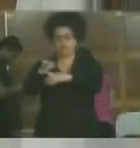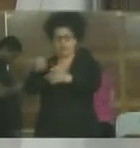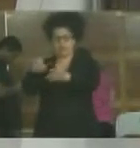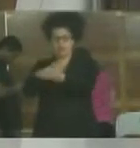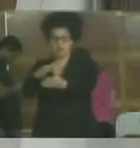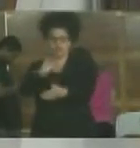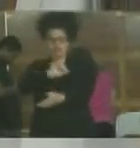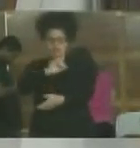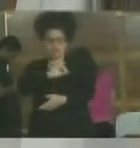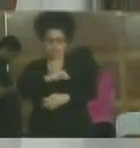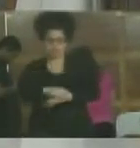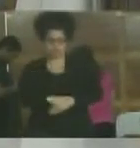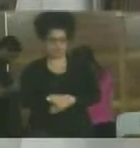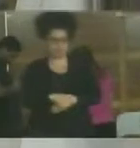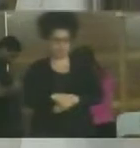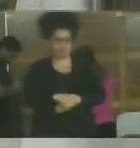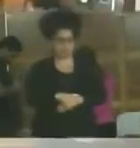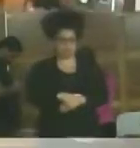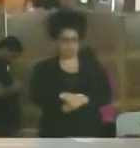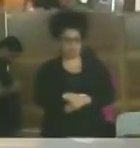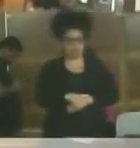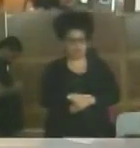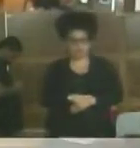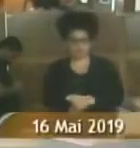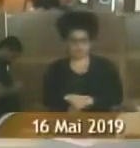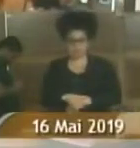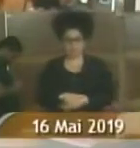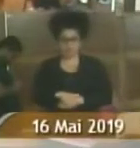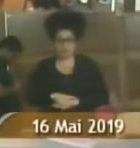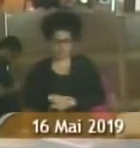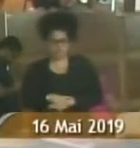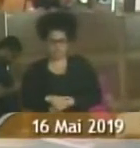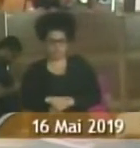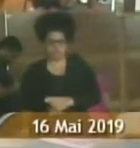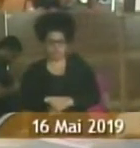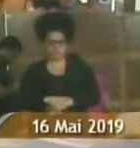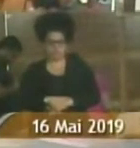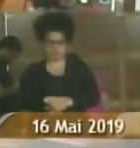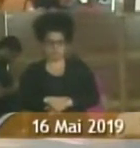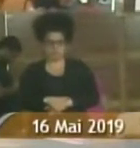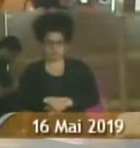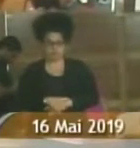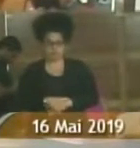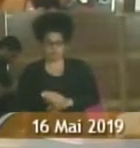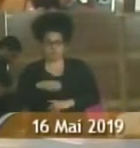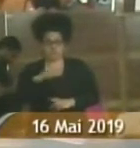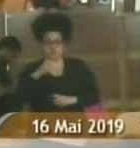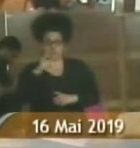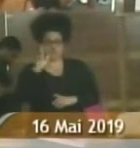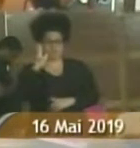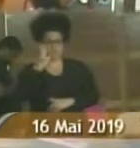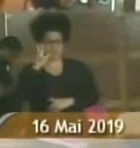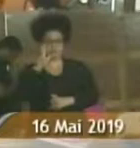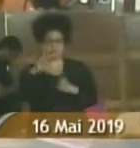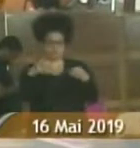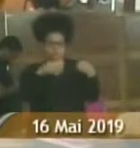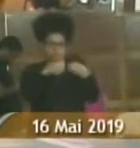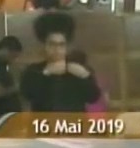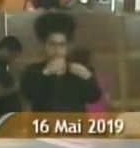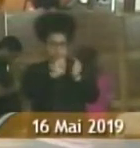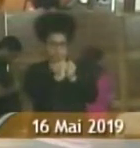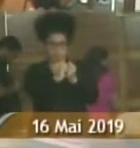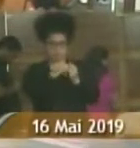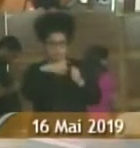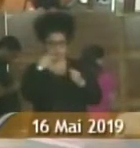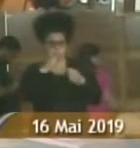Tite, só para colaborar um pouquinho, eu fiquei sabendo disso também semana passada, né, o